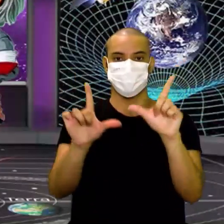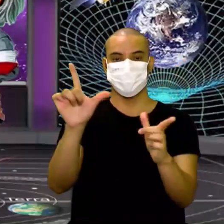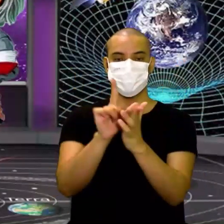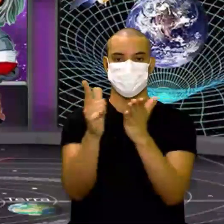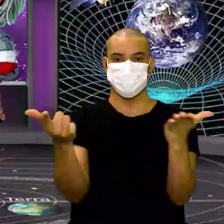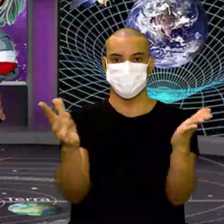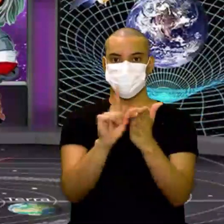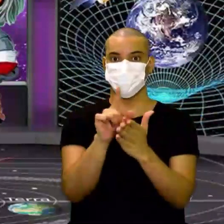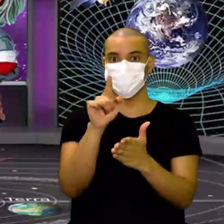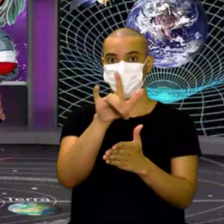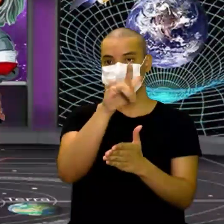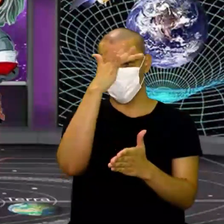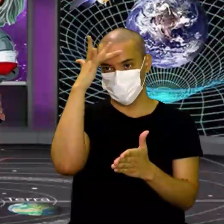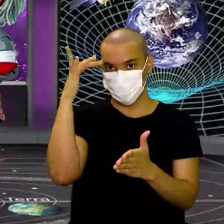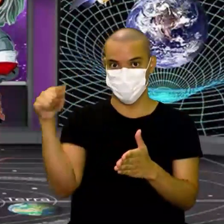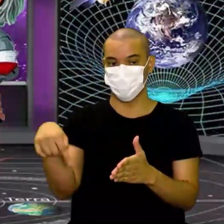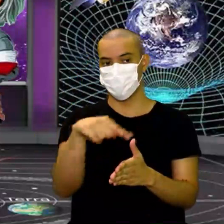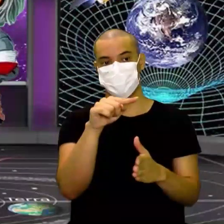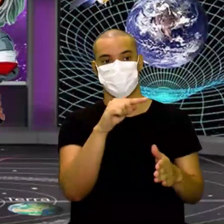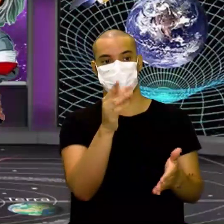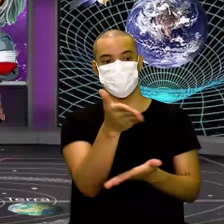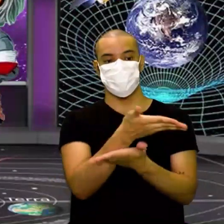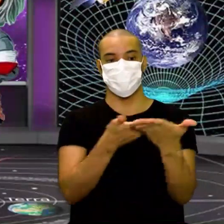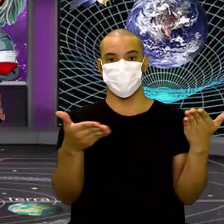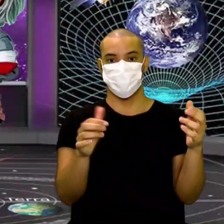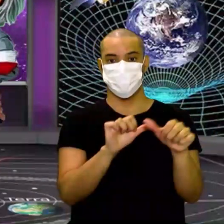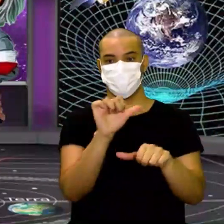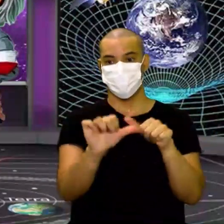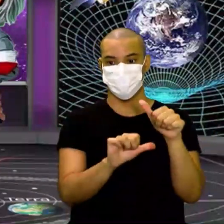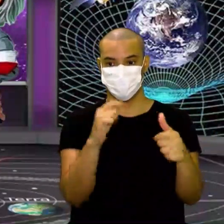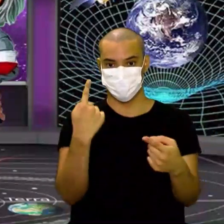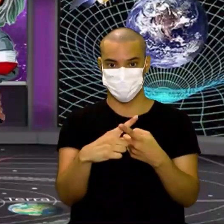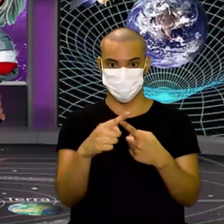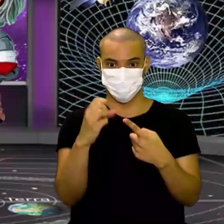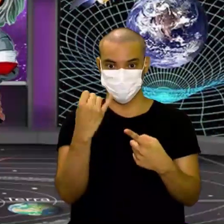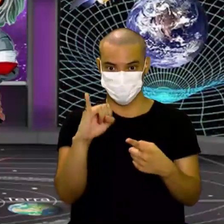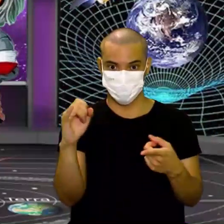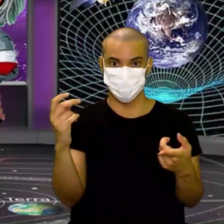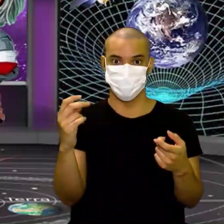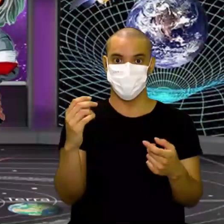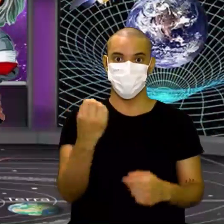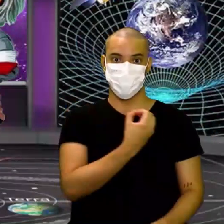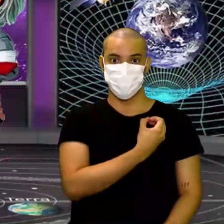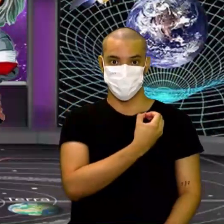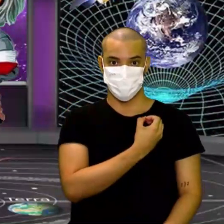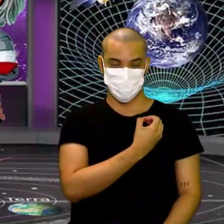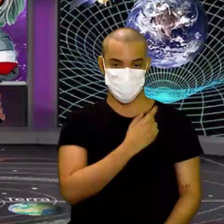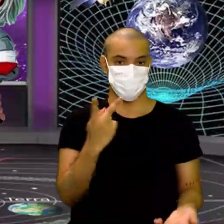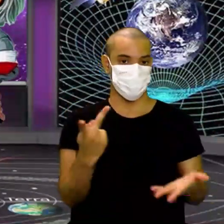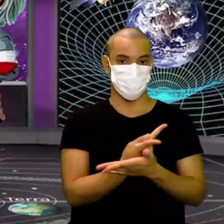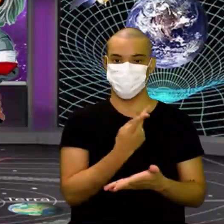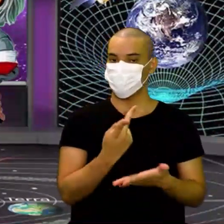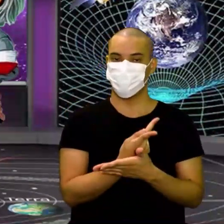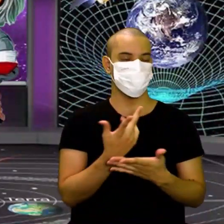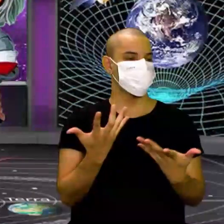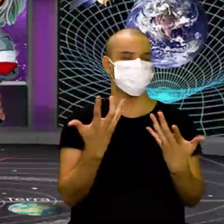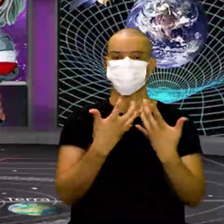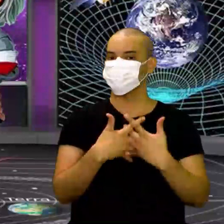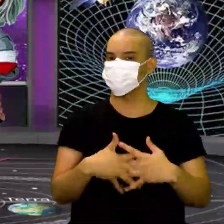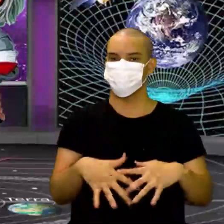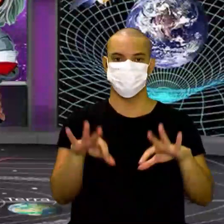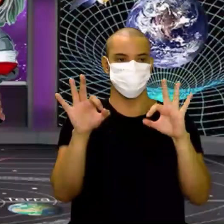é justamente por causa disso, né? Se passar a corrente lá com valor errado, vamos dizer assim, ele não ia operar de